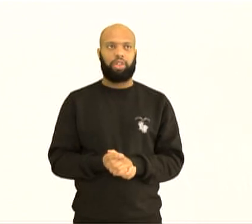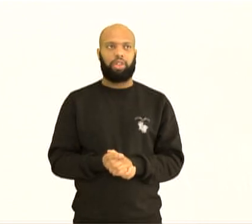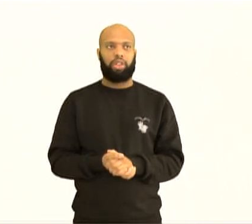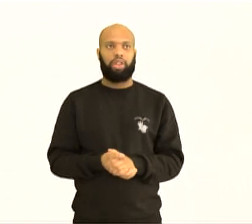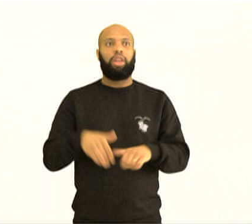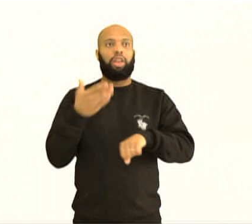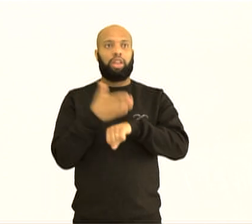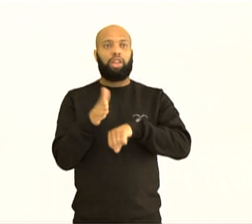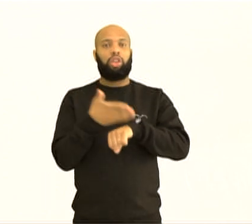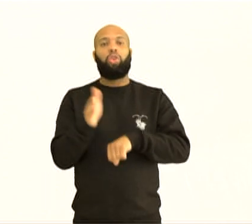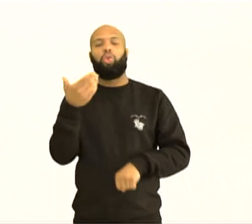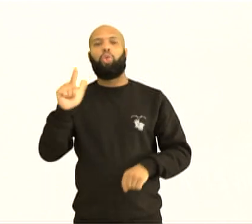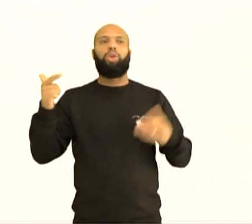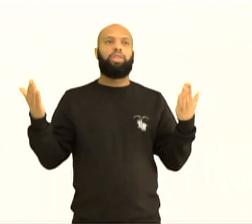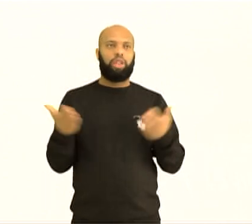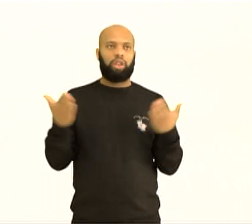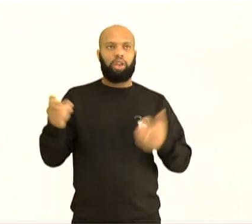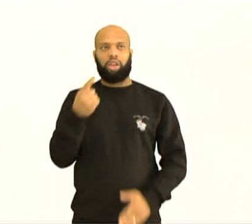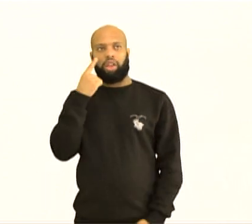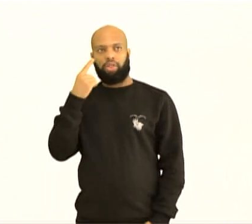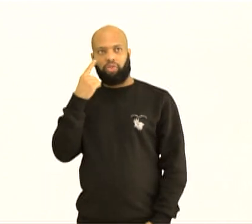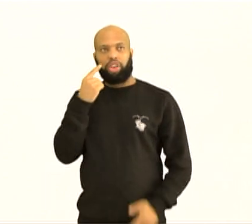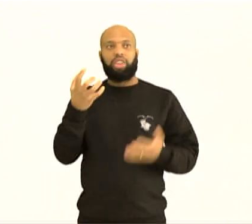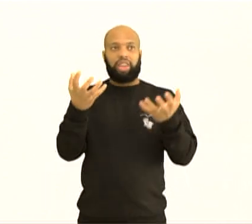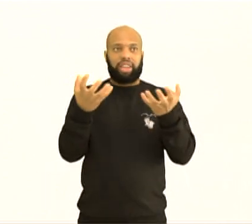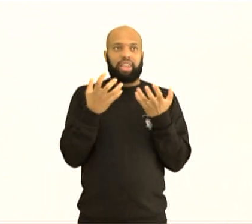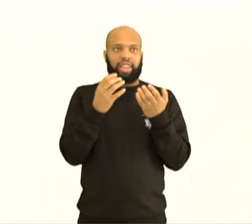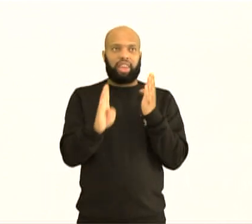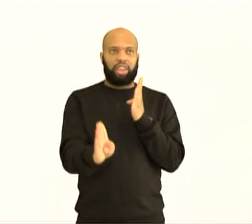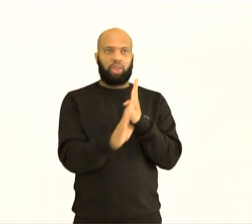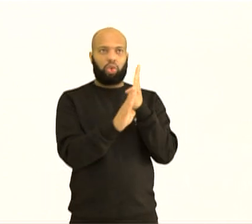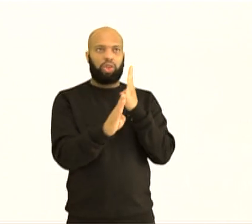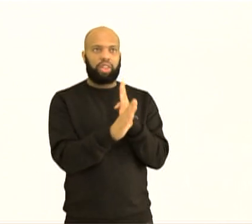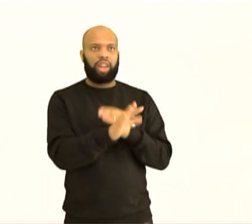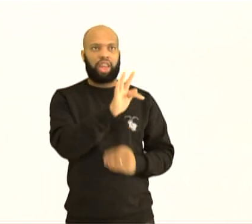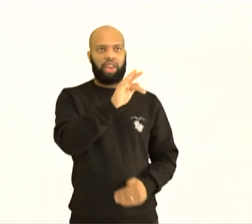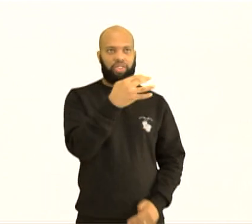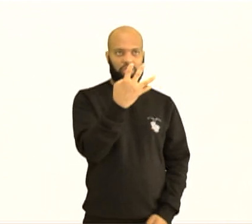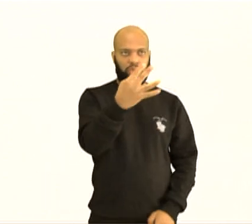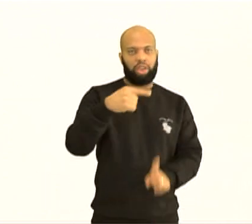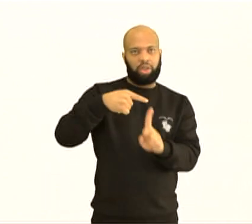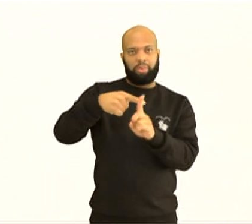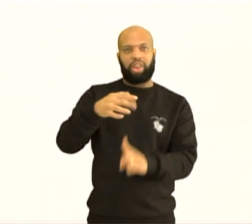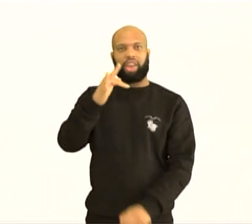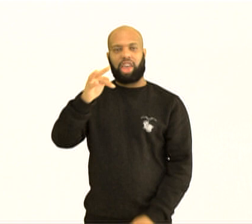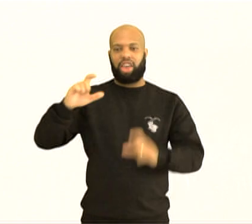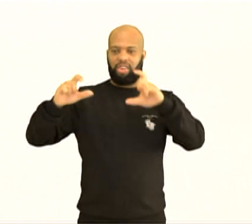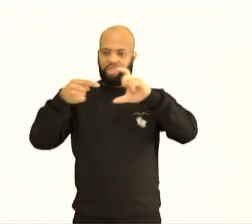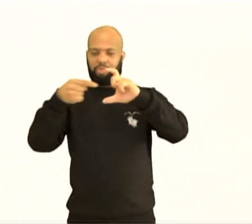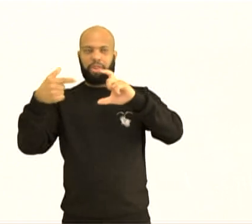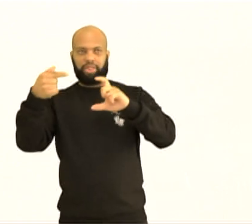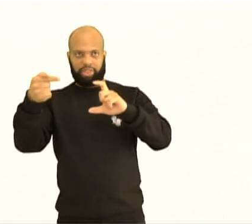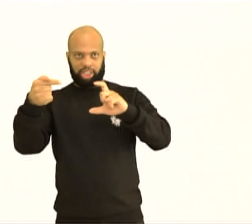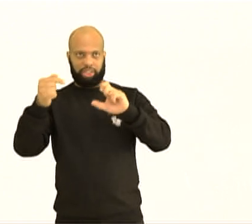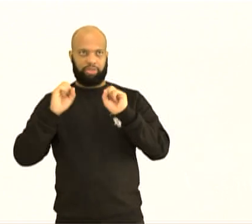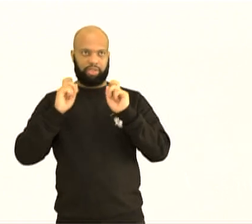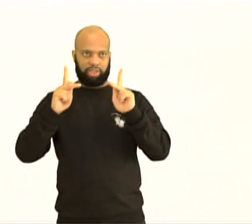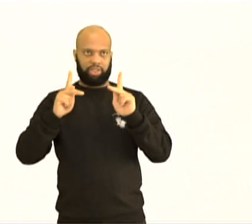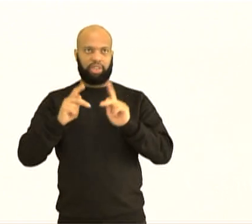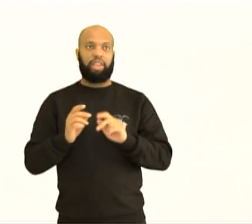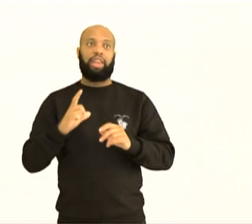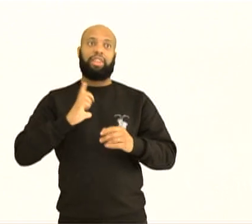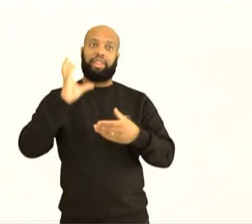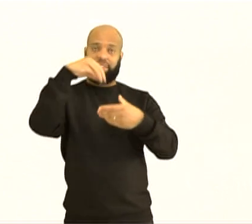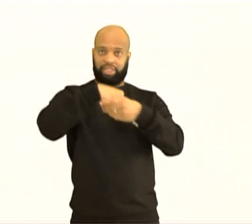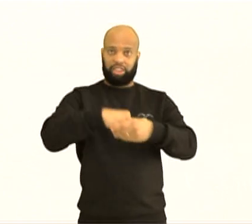que tal praticar mais um pouquinho, galerinha? Olha só, qual o valor de f de 4 mais f de menos 7? Dentro